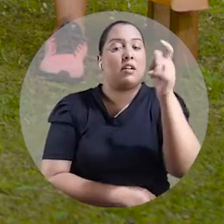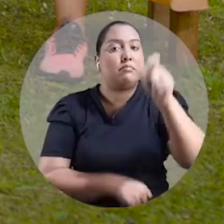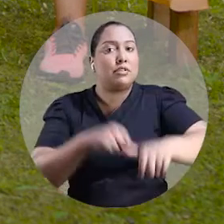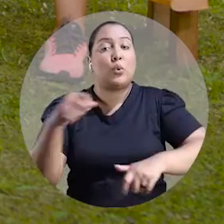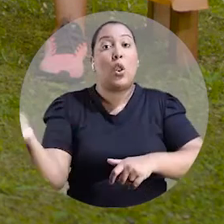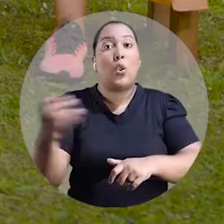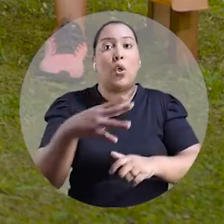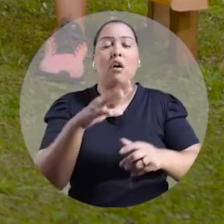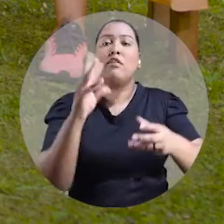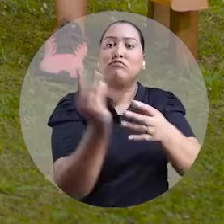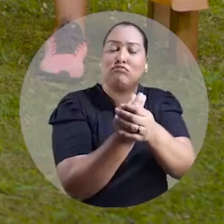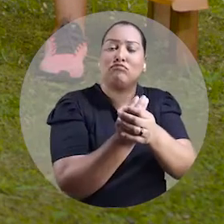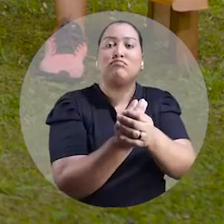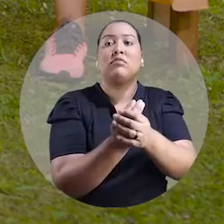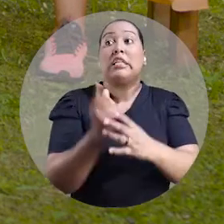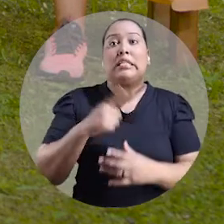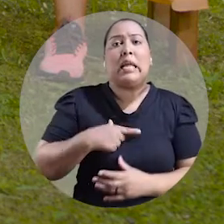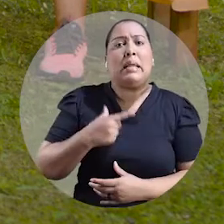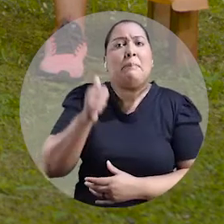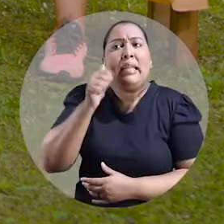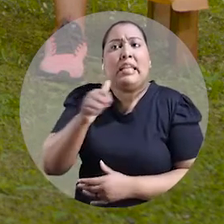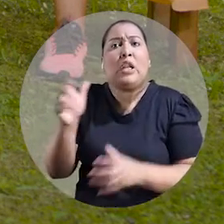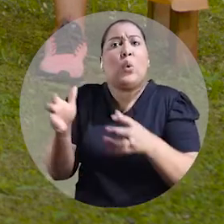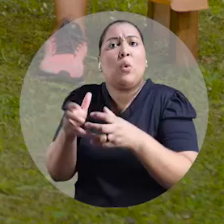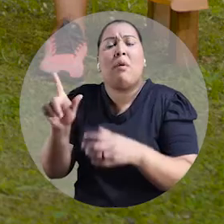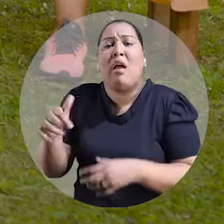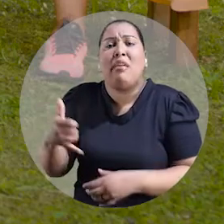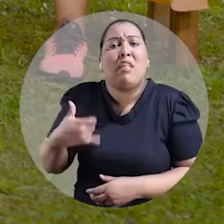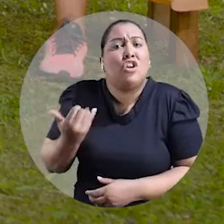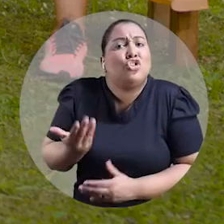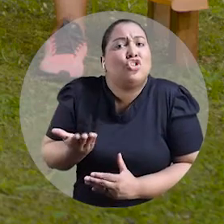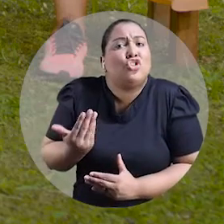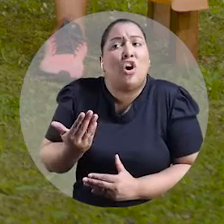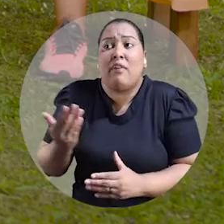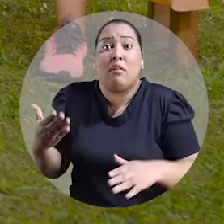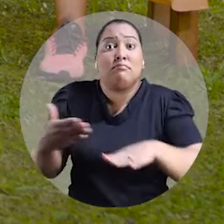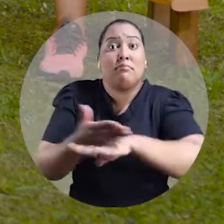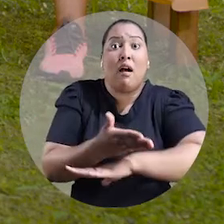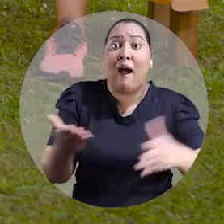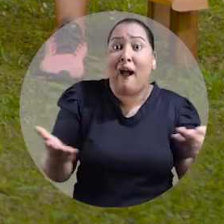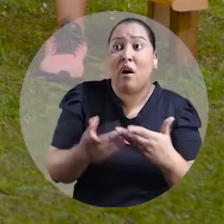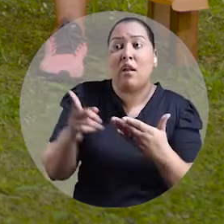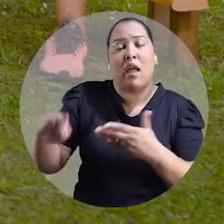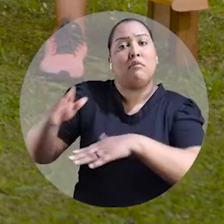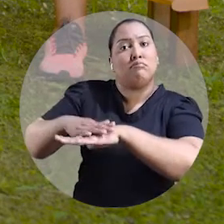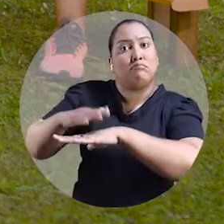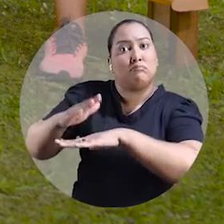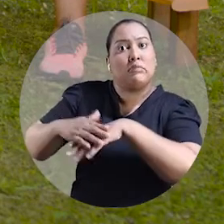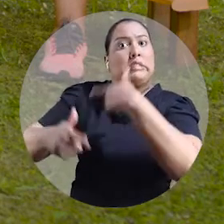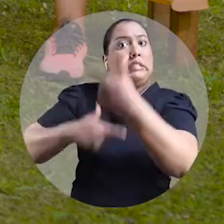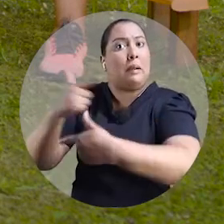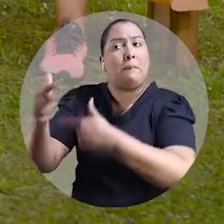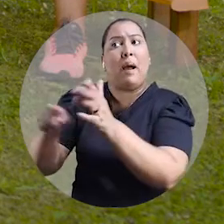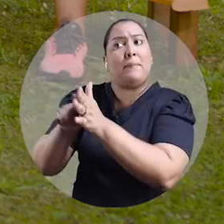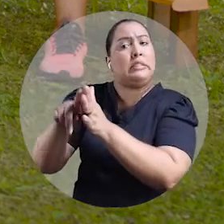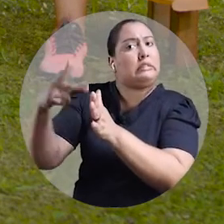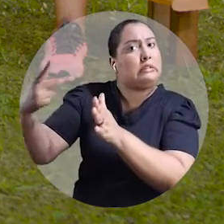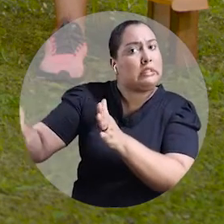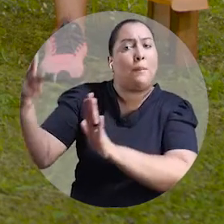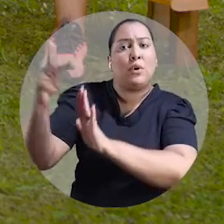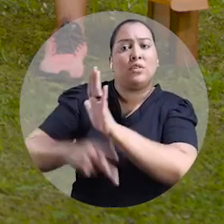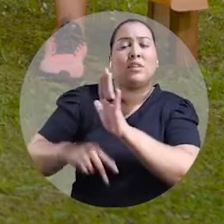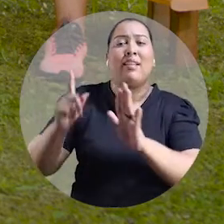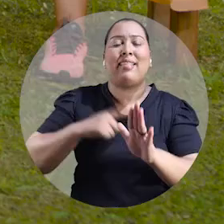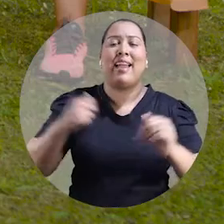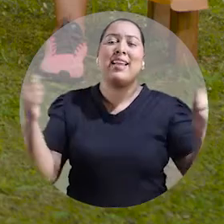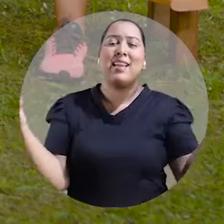pessoas novas, tem várias meninas super jovens que entraram recentemente, que desenvolvem os trabalhos delas, com